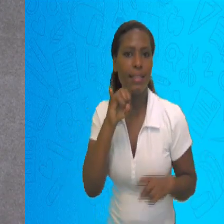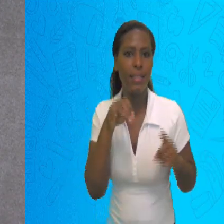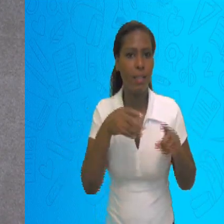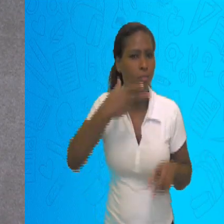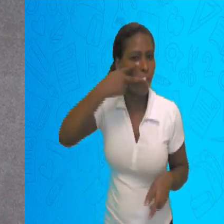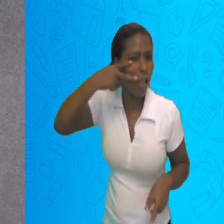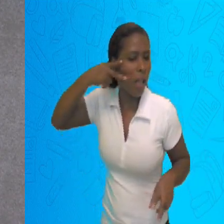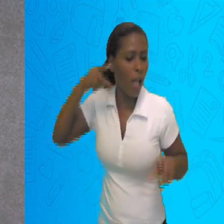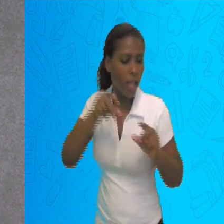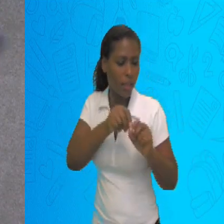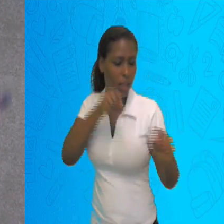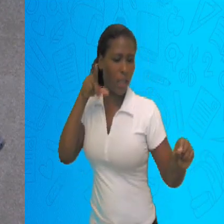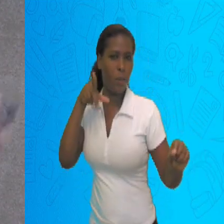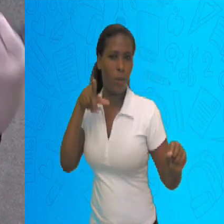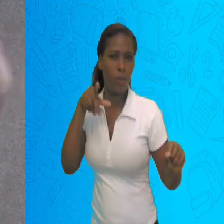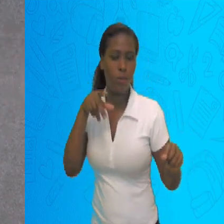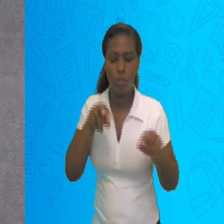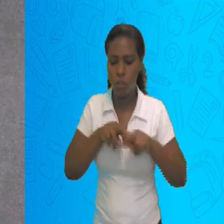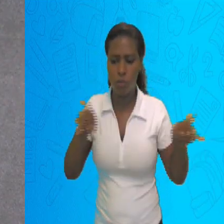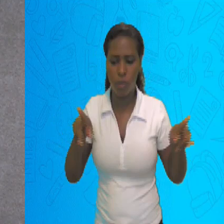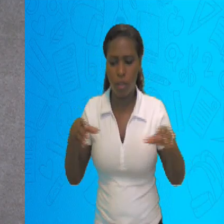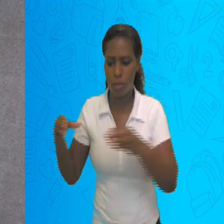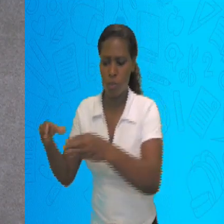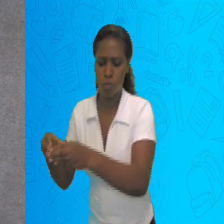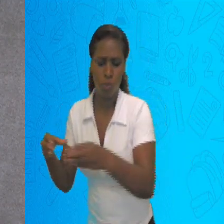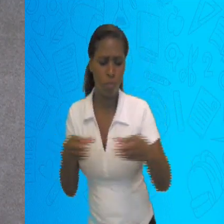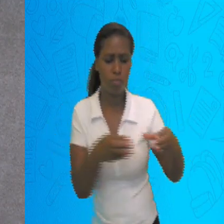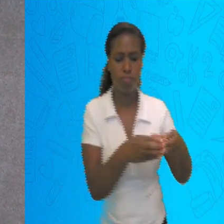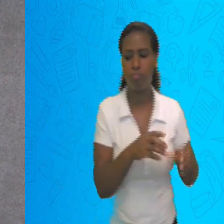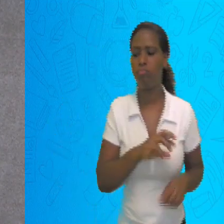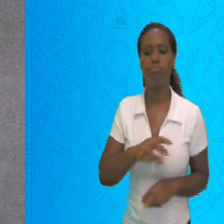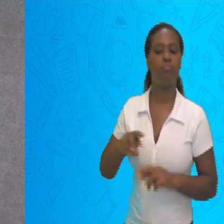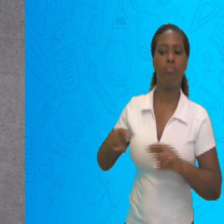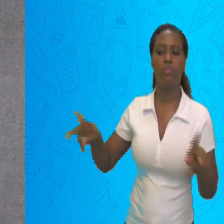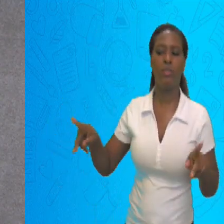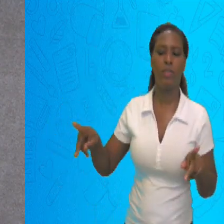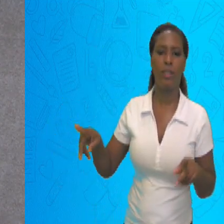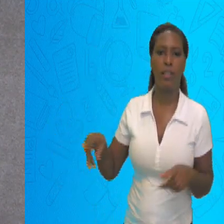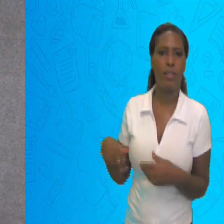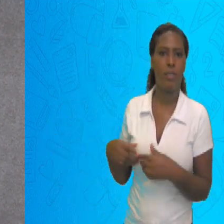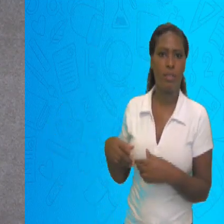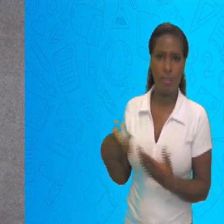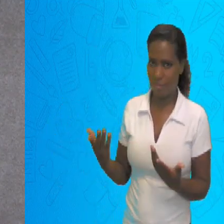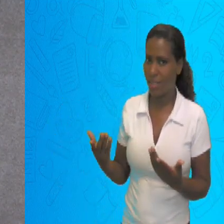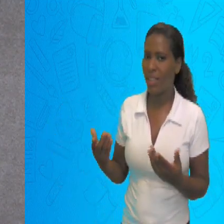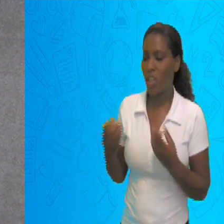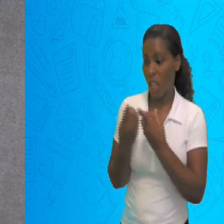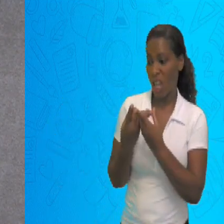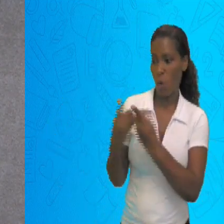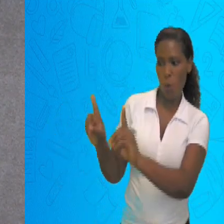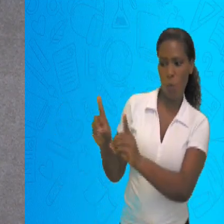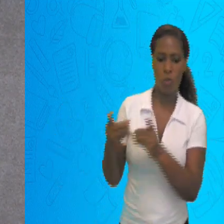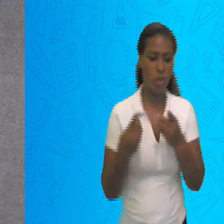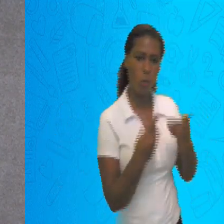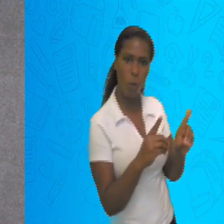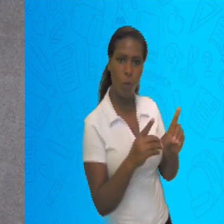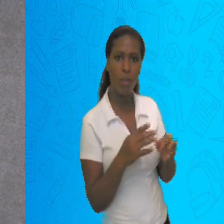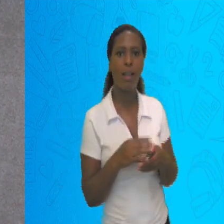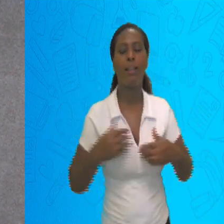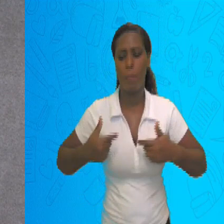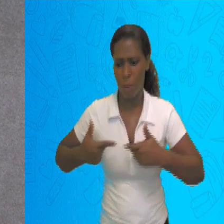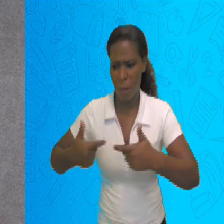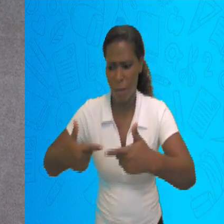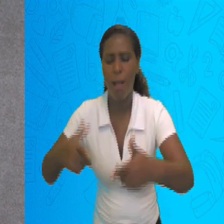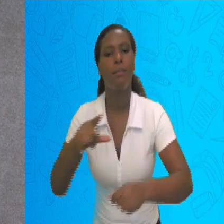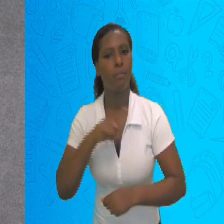mostrar quem era o mais poderoso, qual a tribo que tinha guerreiros mais poderosos. Então, com isso vieram os